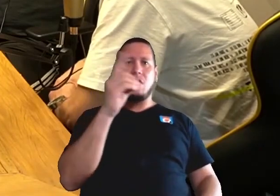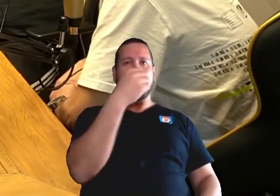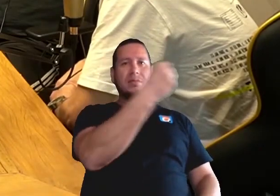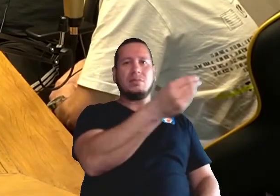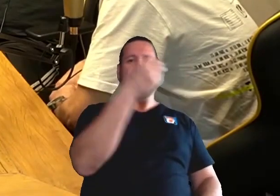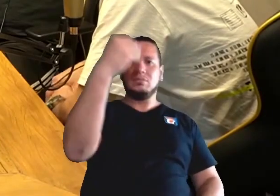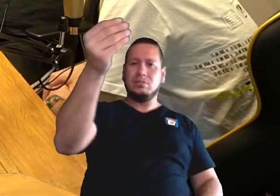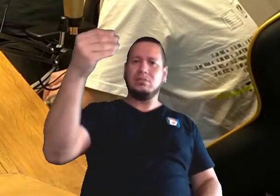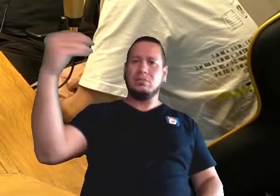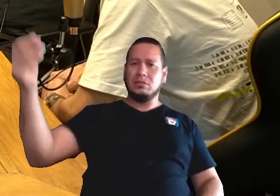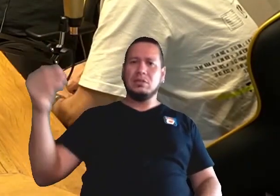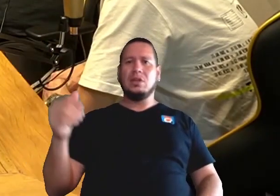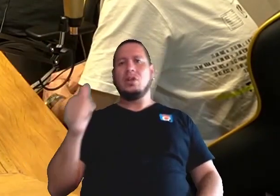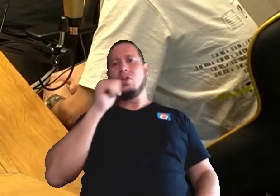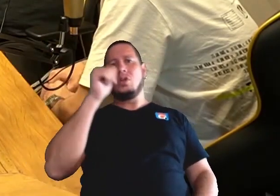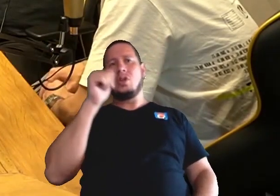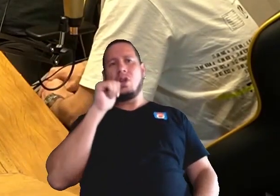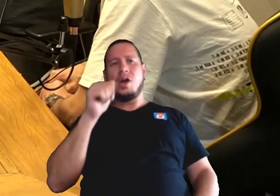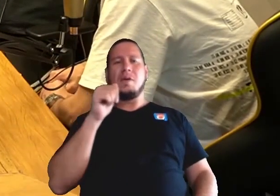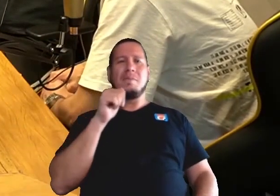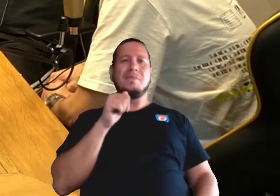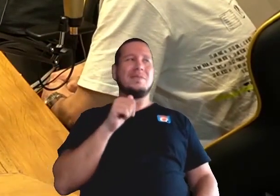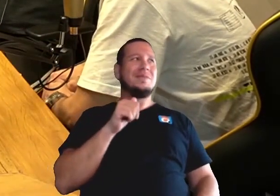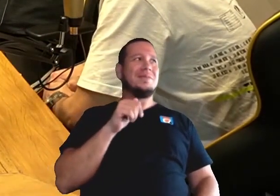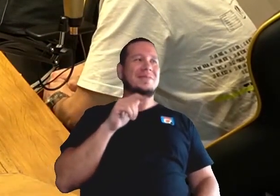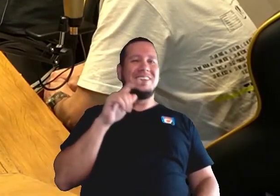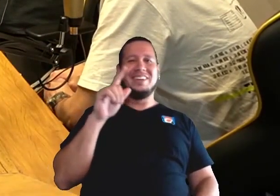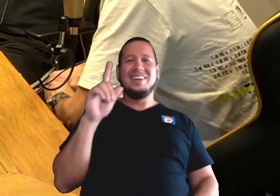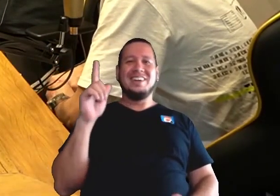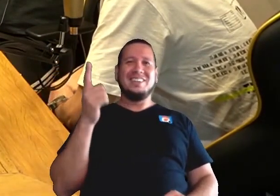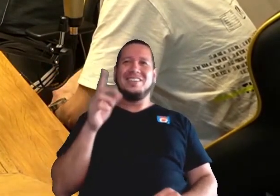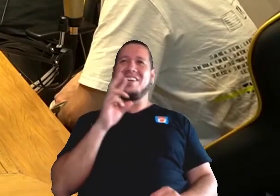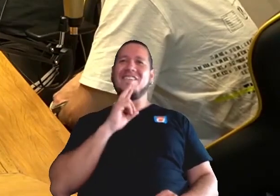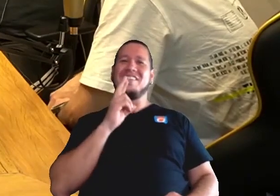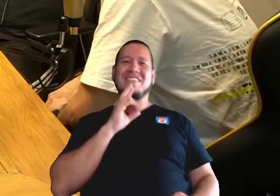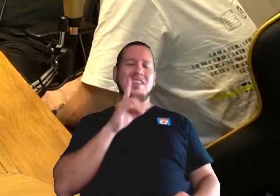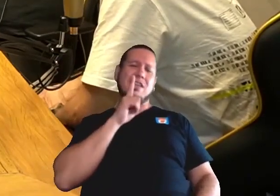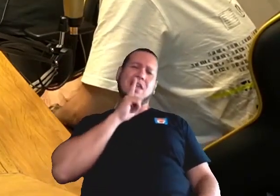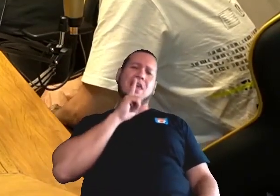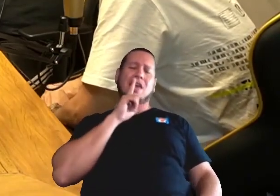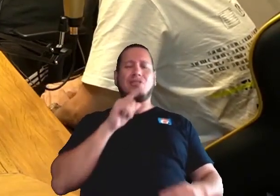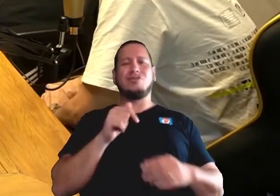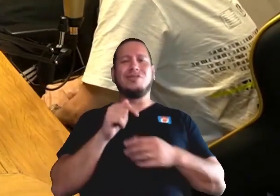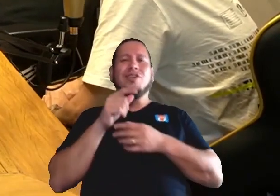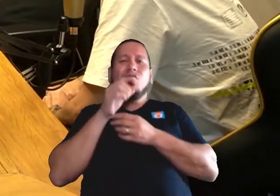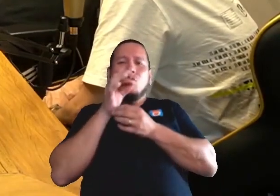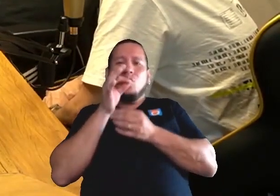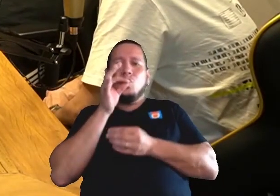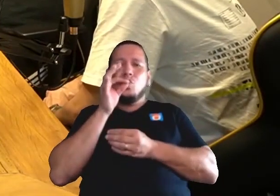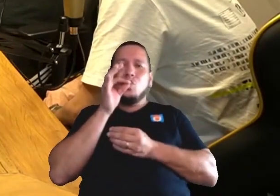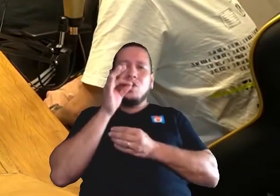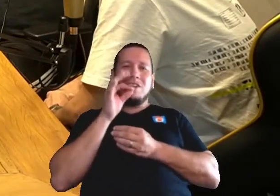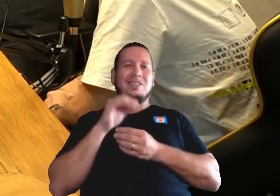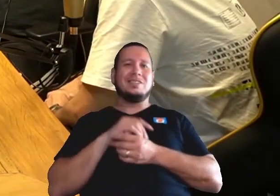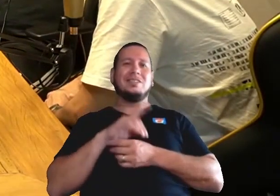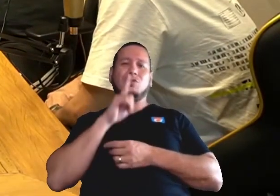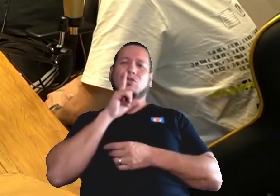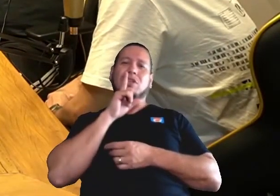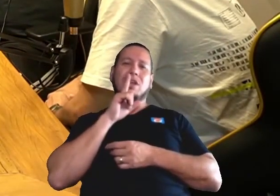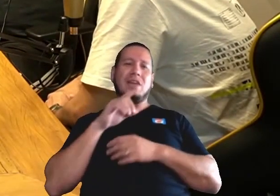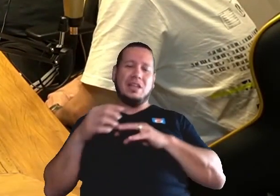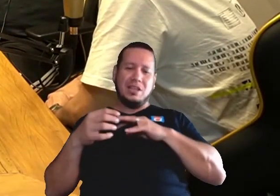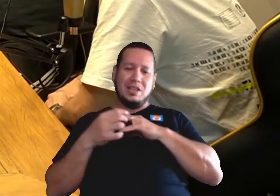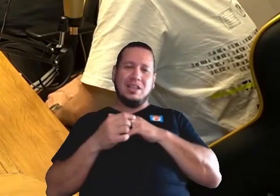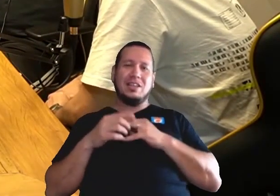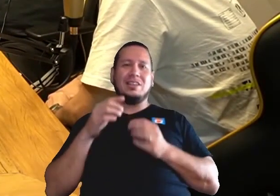tal tal tal e eu tava no cantinho tomar um guaraná' sentar juntinho ela Verde aqui é e não tomar um guaraná' quietinha